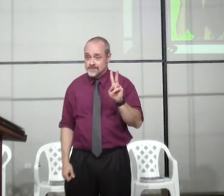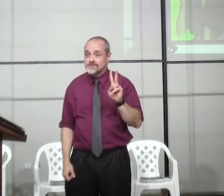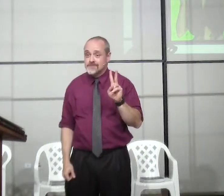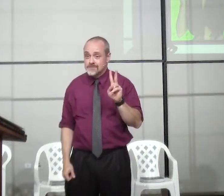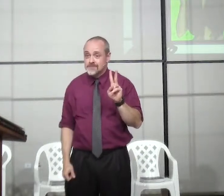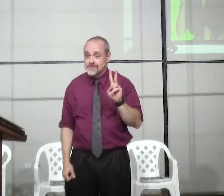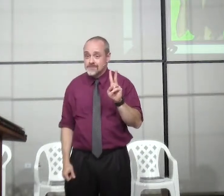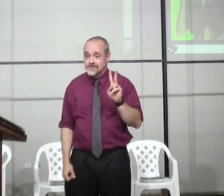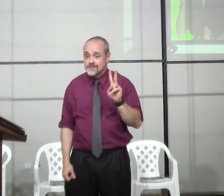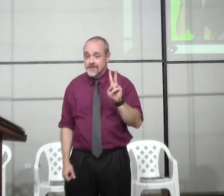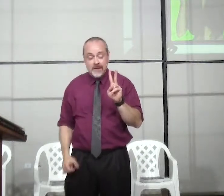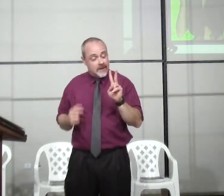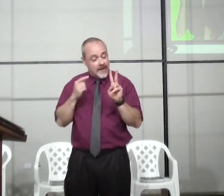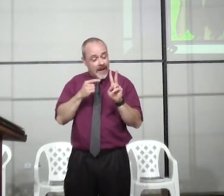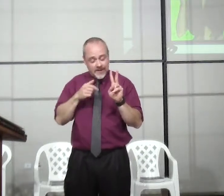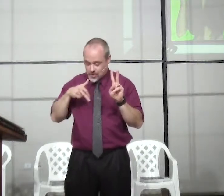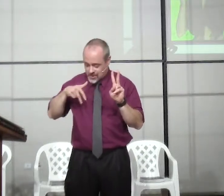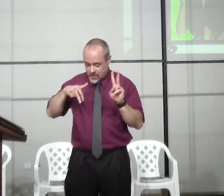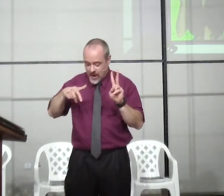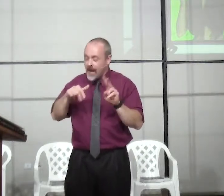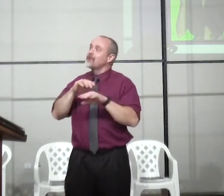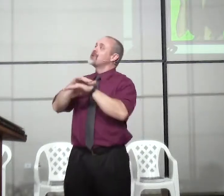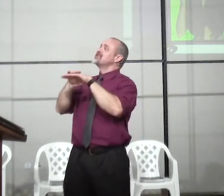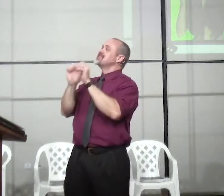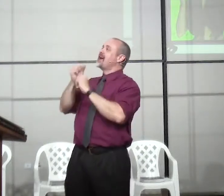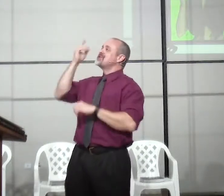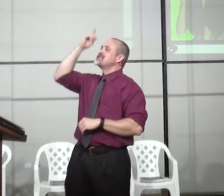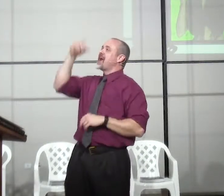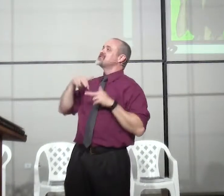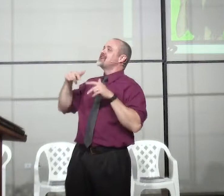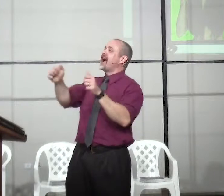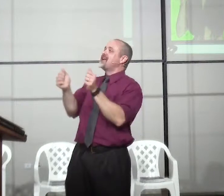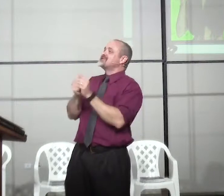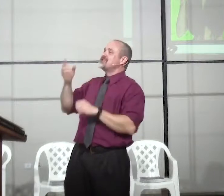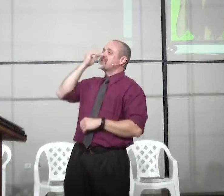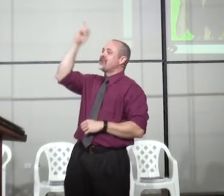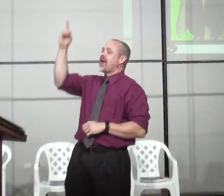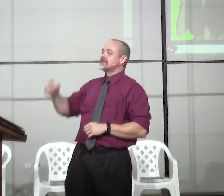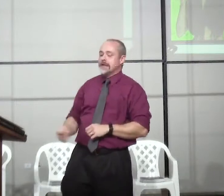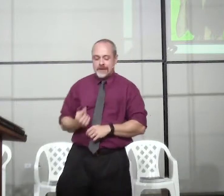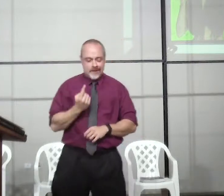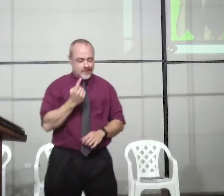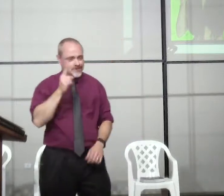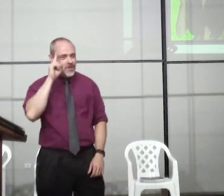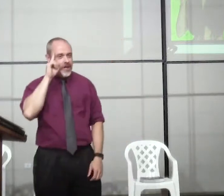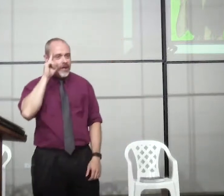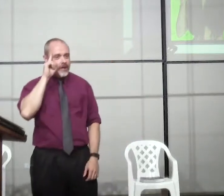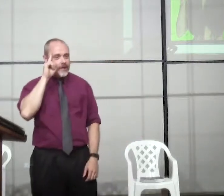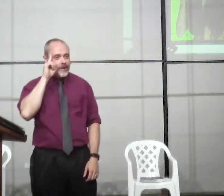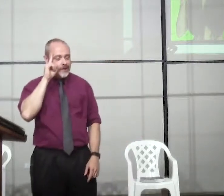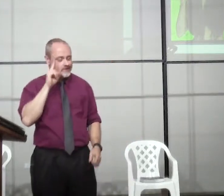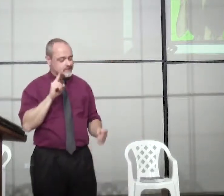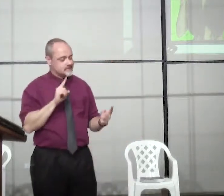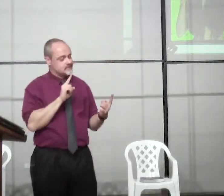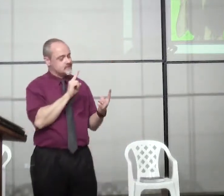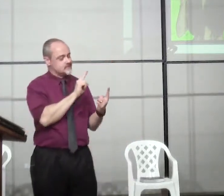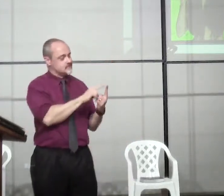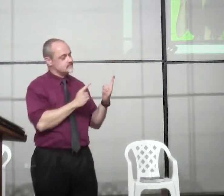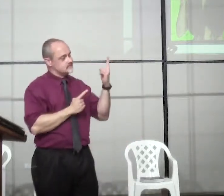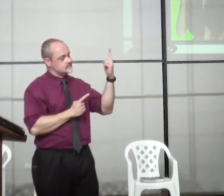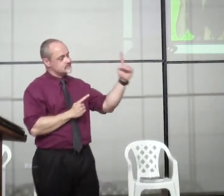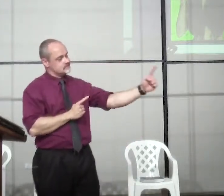saberam. E eles continuaram conversando com Deus, andando junto com Deus. E um dia,